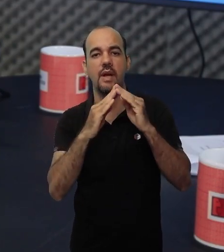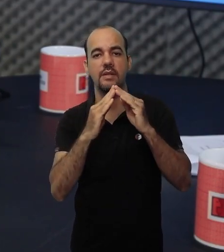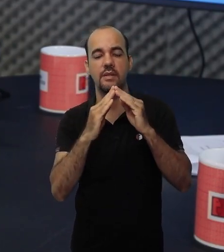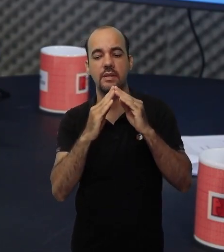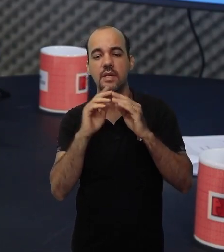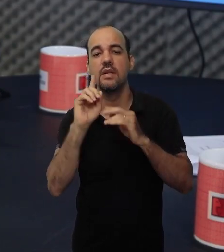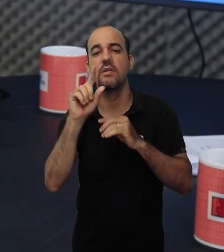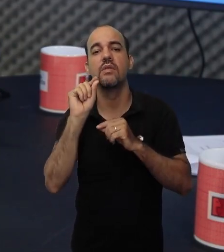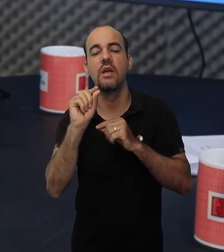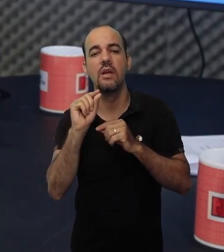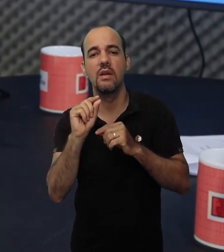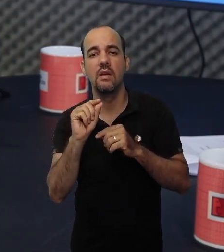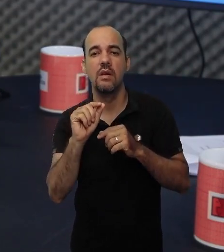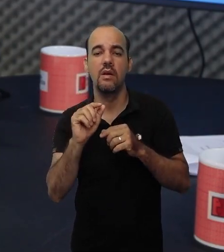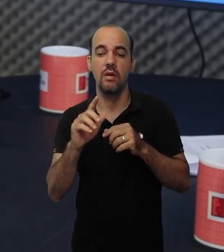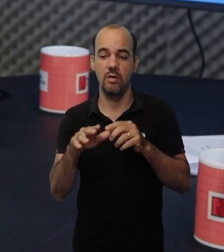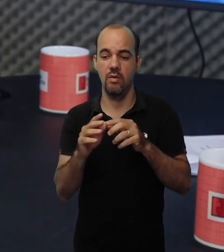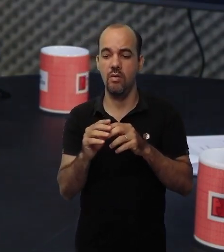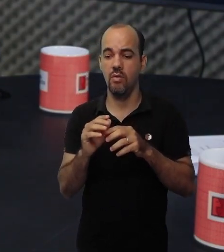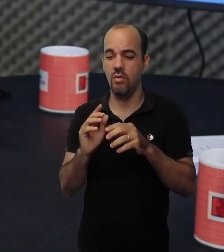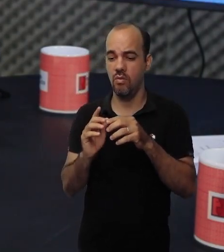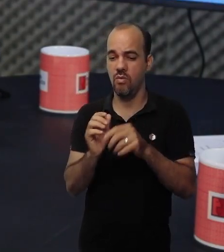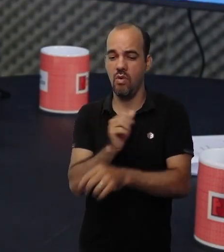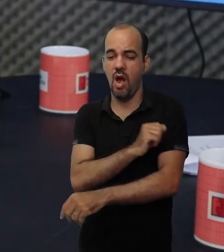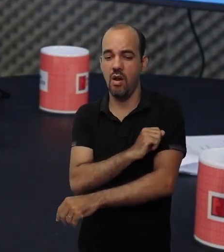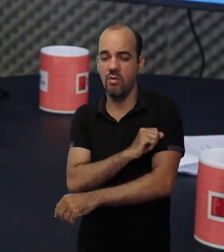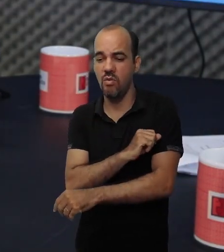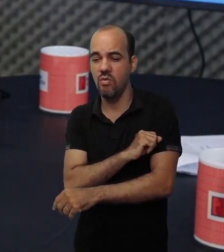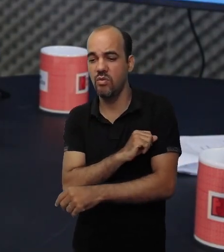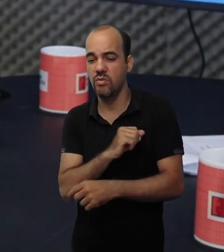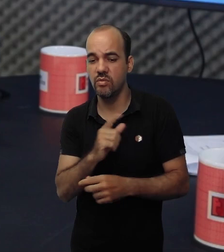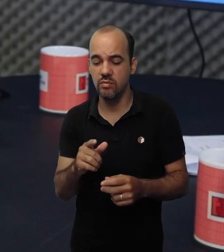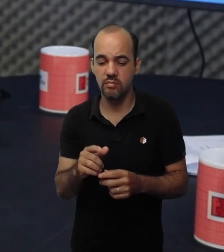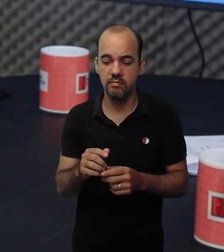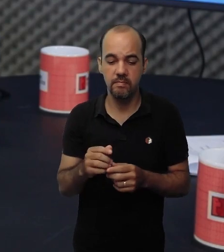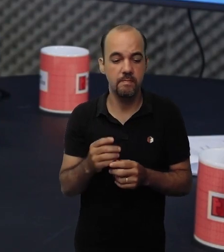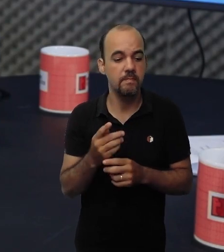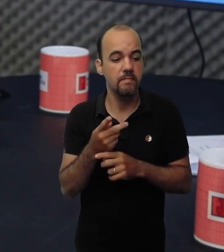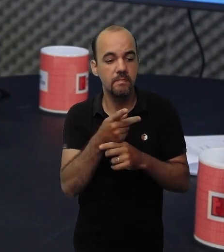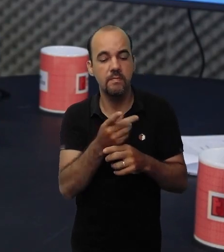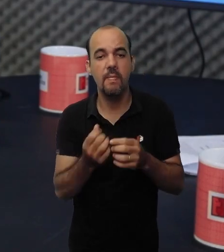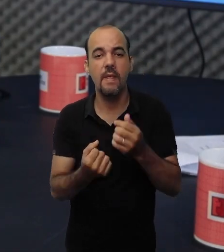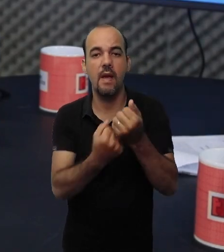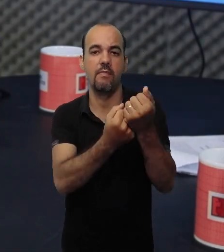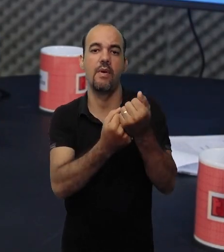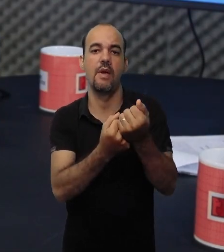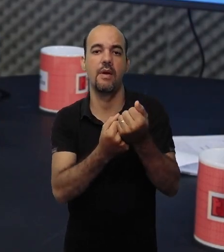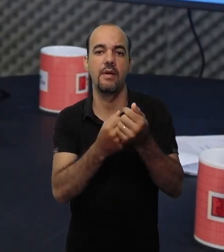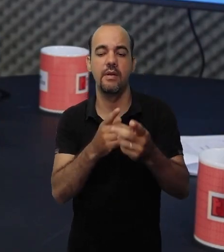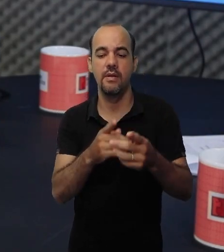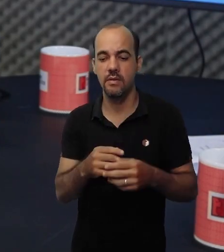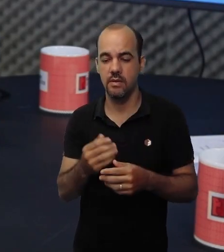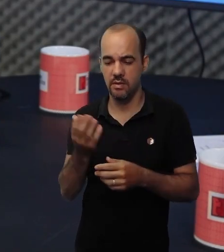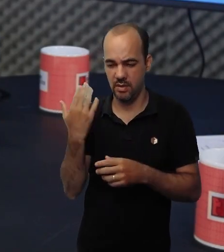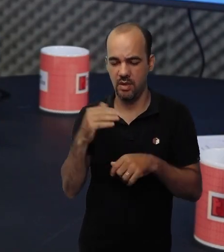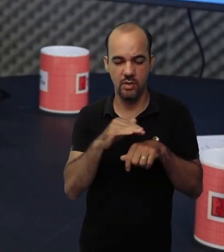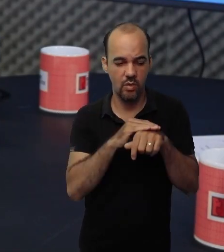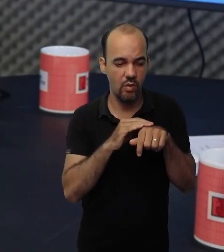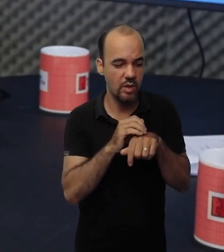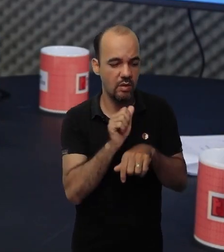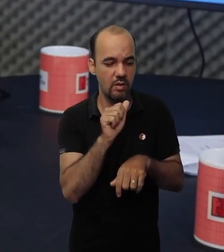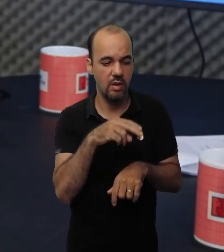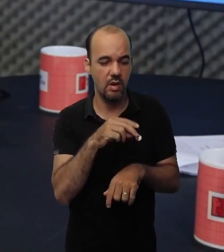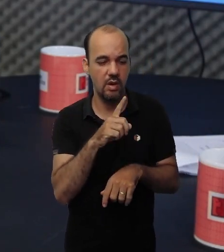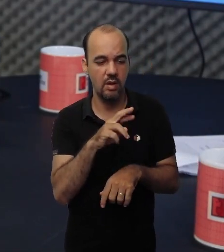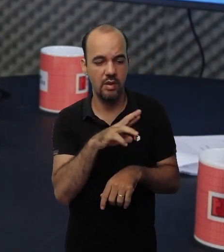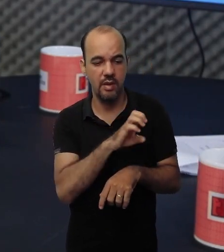aluno, né, que muitas vezes está fazendo o projetozinho dele lá, mas não está sendo observado. E aí eu conversei com o Anderson, ele disse, o Anderson, a